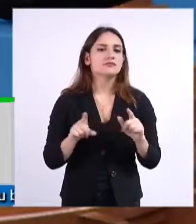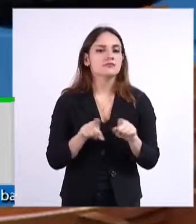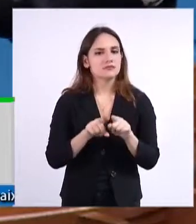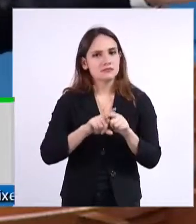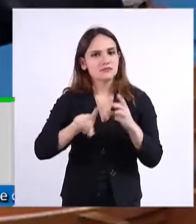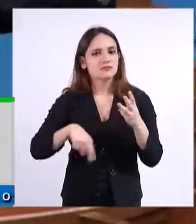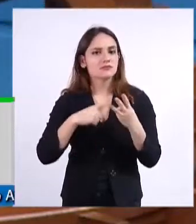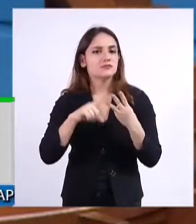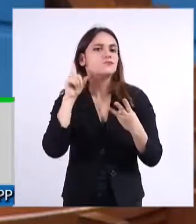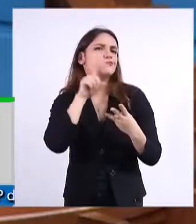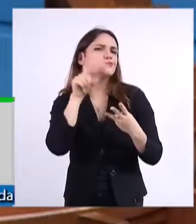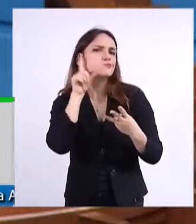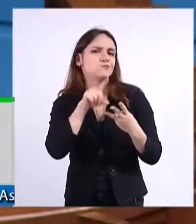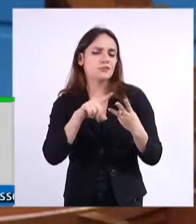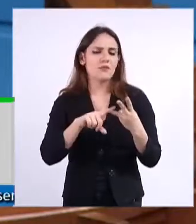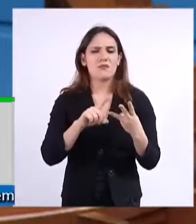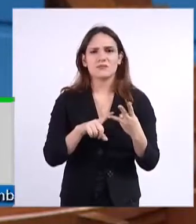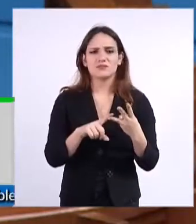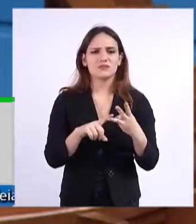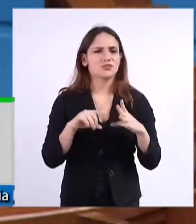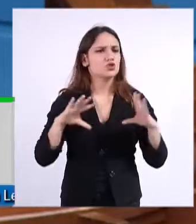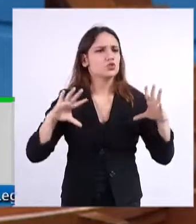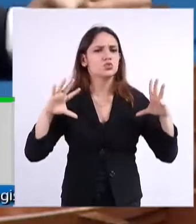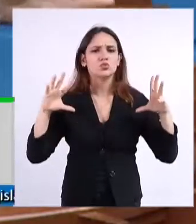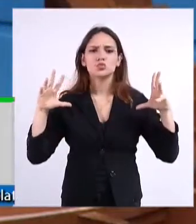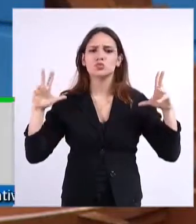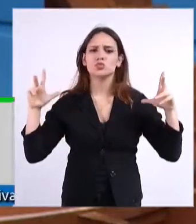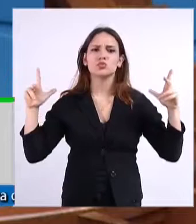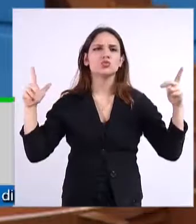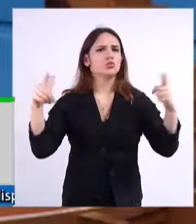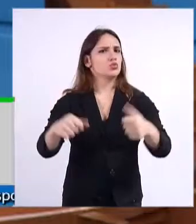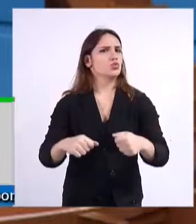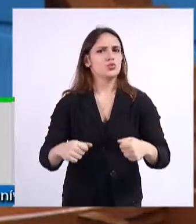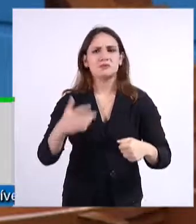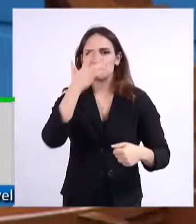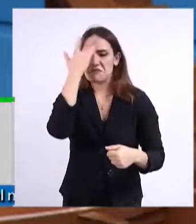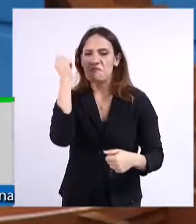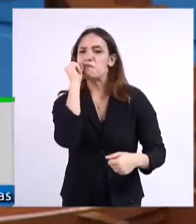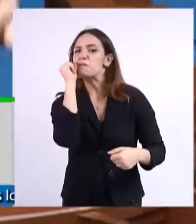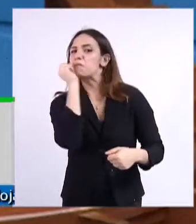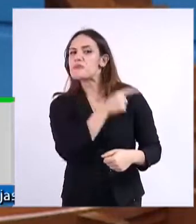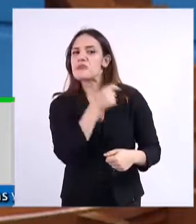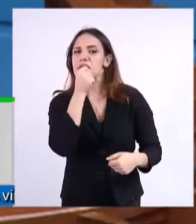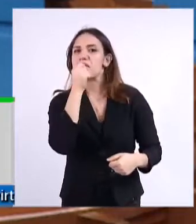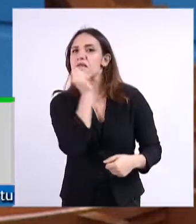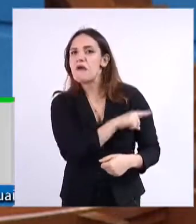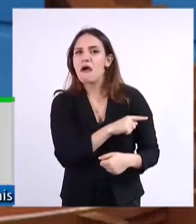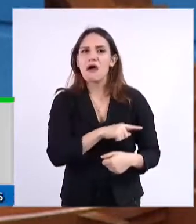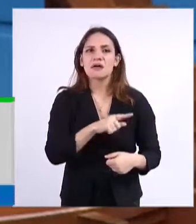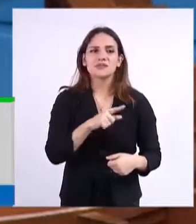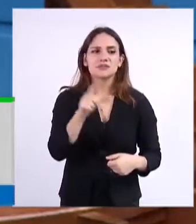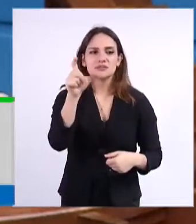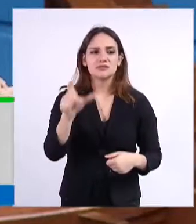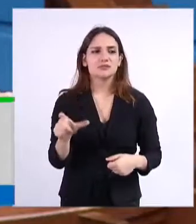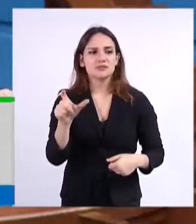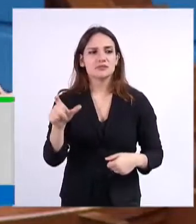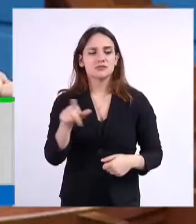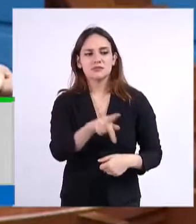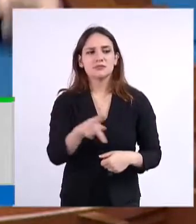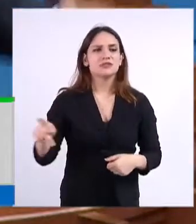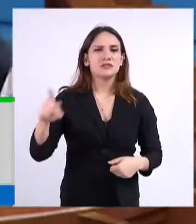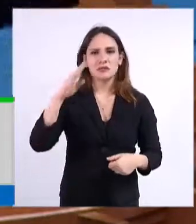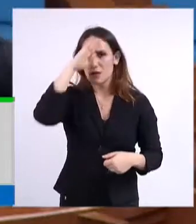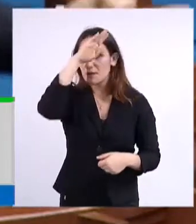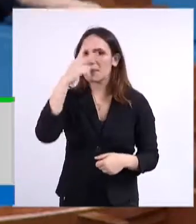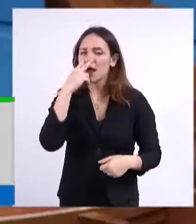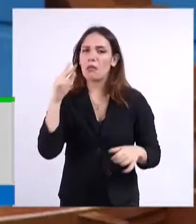próprios Estados Unidos. Eles estão tirando sarro do presidente, que é um bobo da